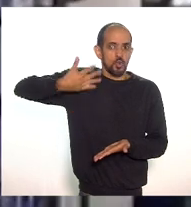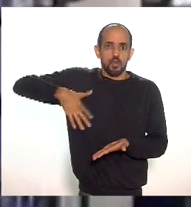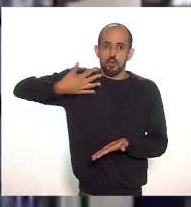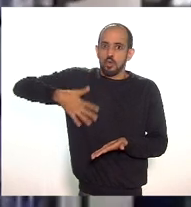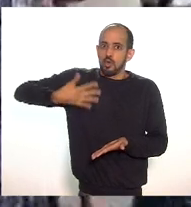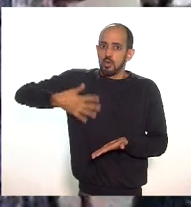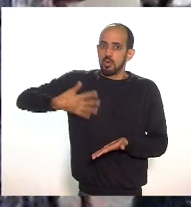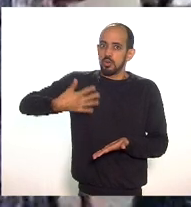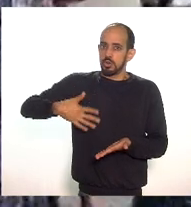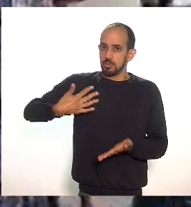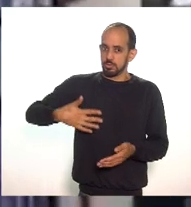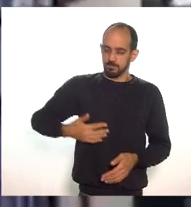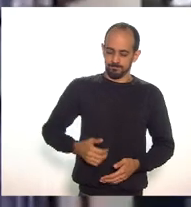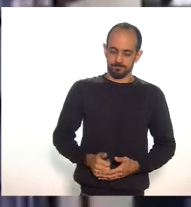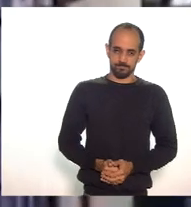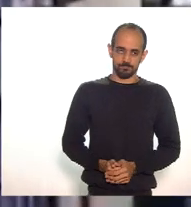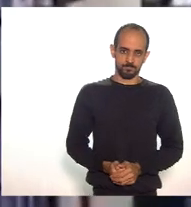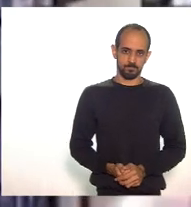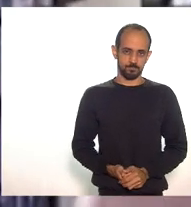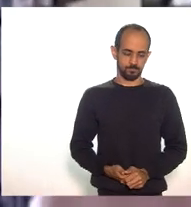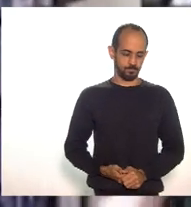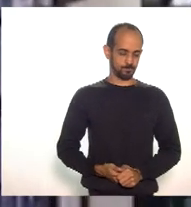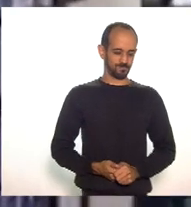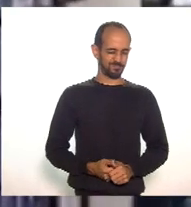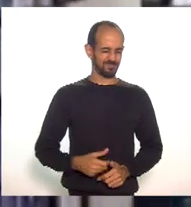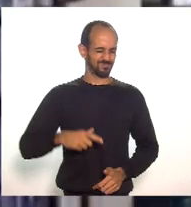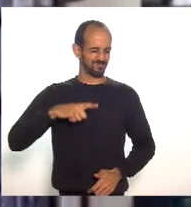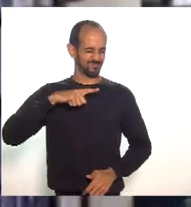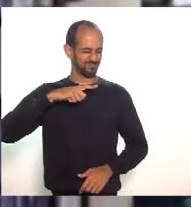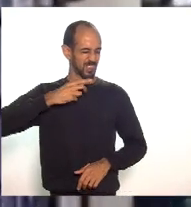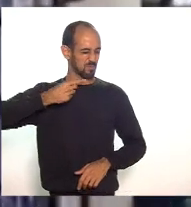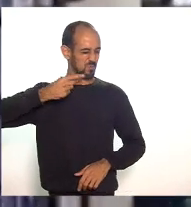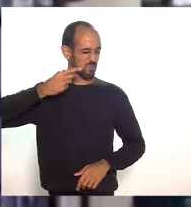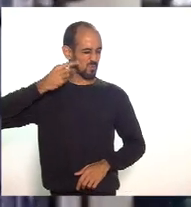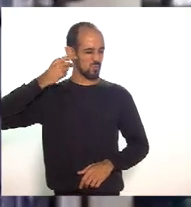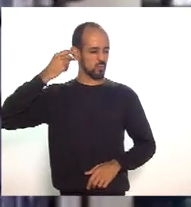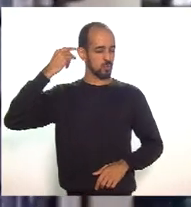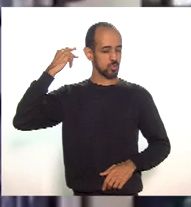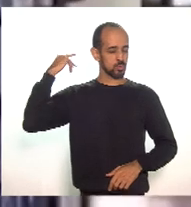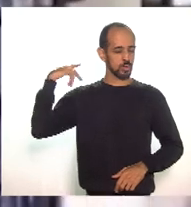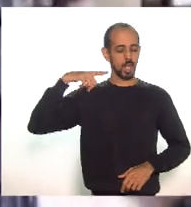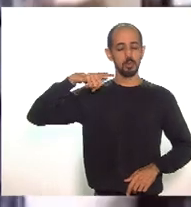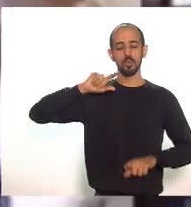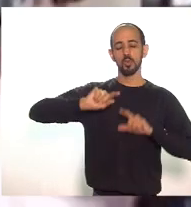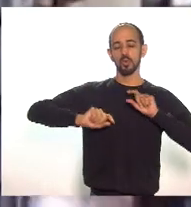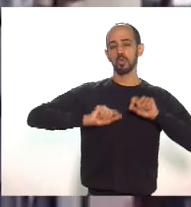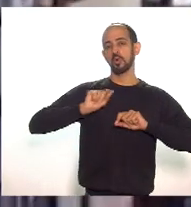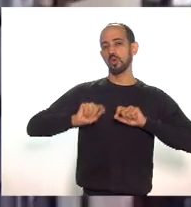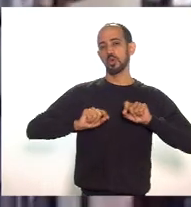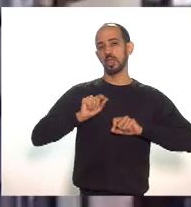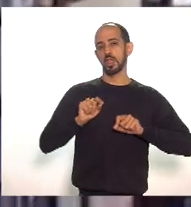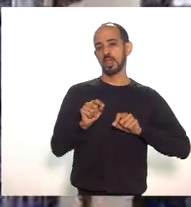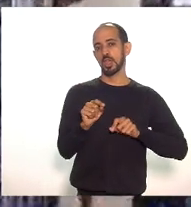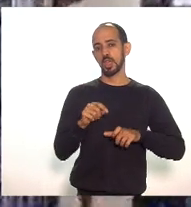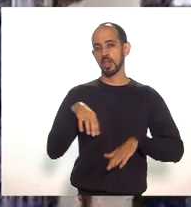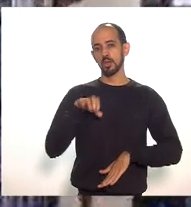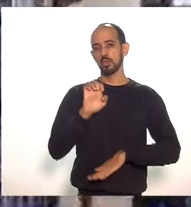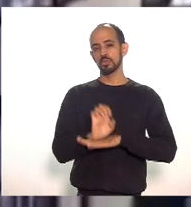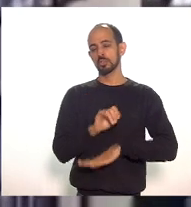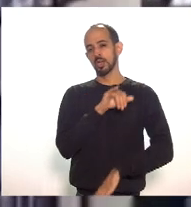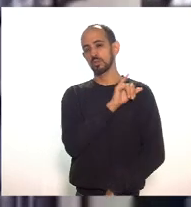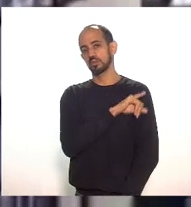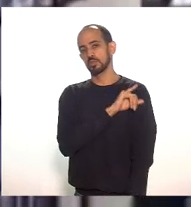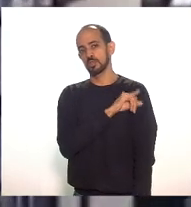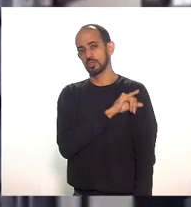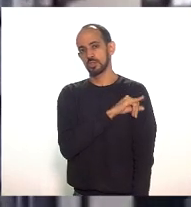é brincadeira há muito tempo que o Estado do Rio de